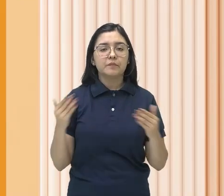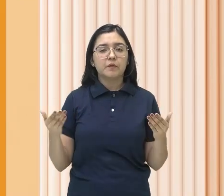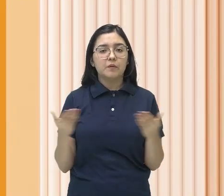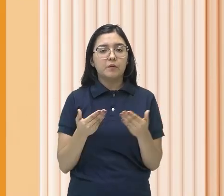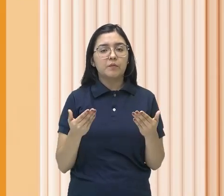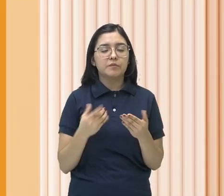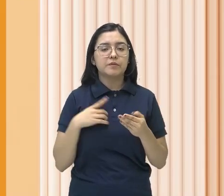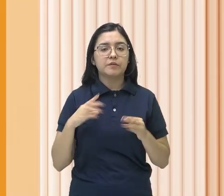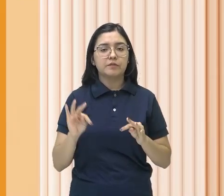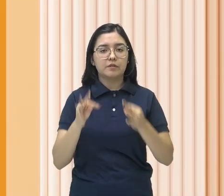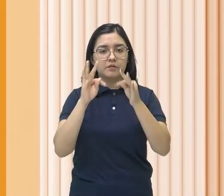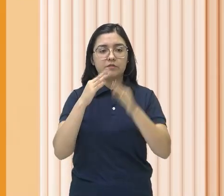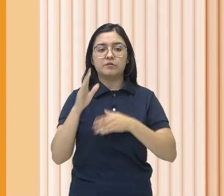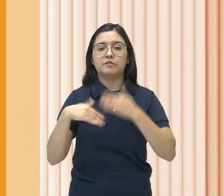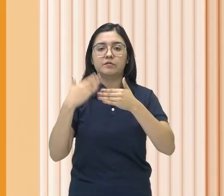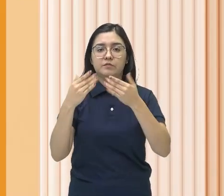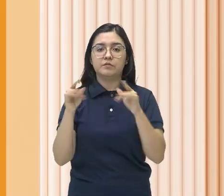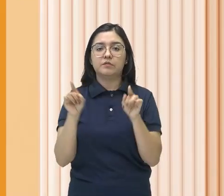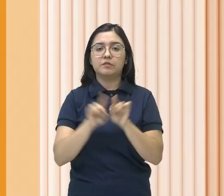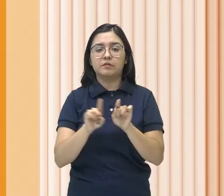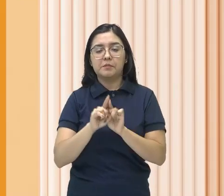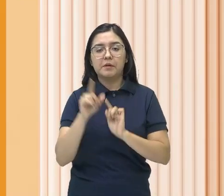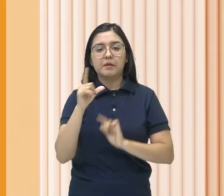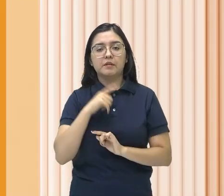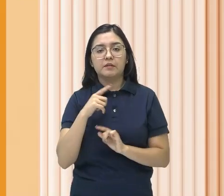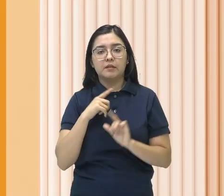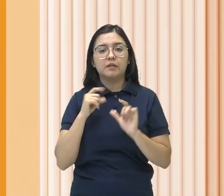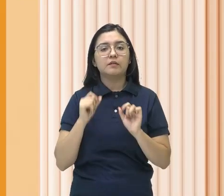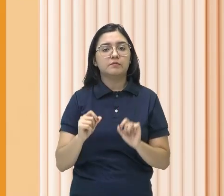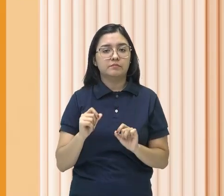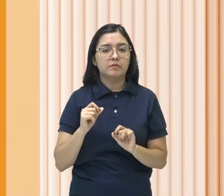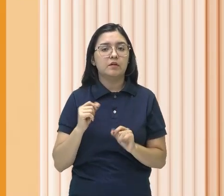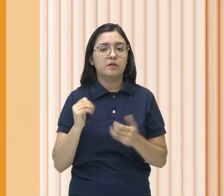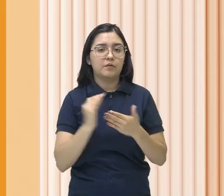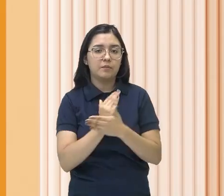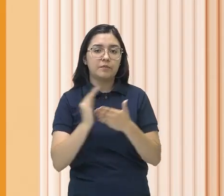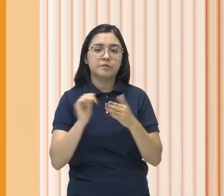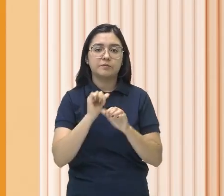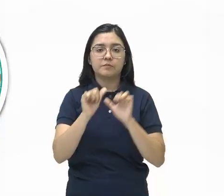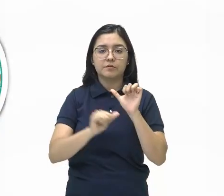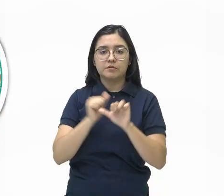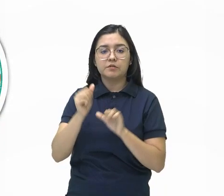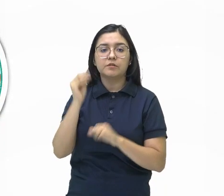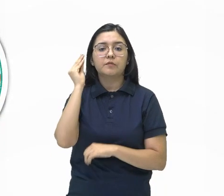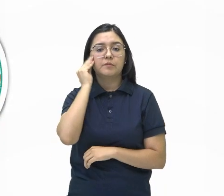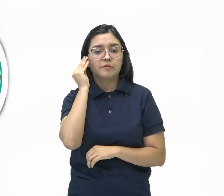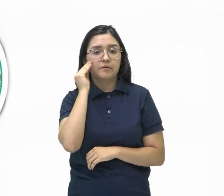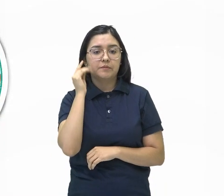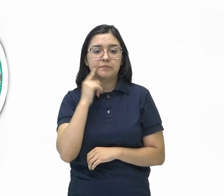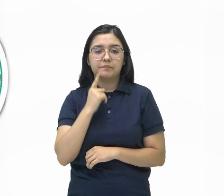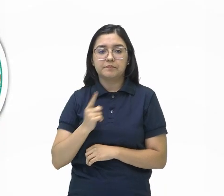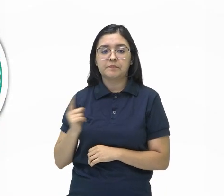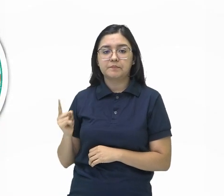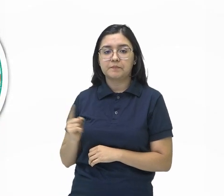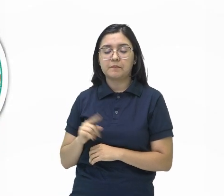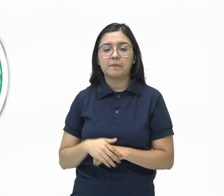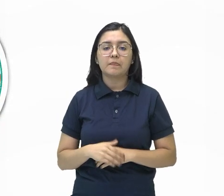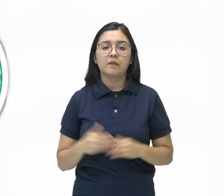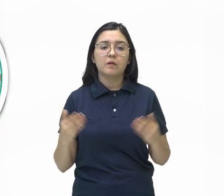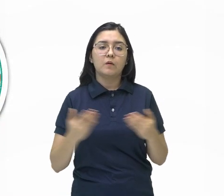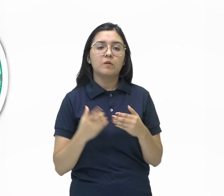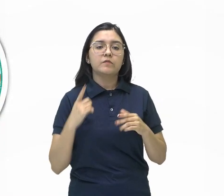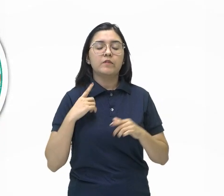com o avanço da tecnologia, também tem havido essas mudanças. Então vamos ver aqui, ó. Nós falamos hoje